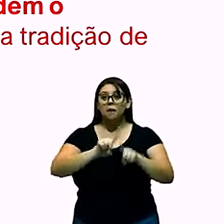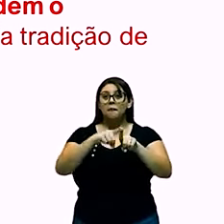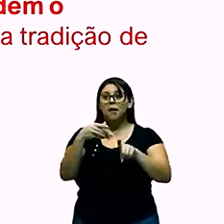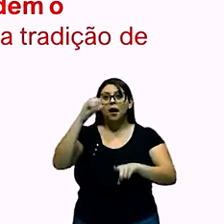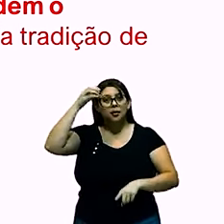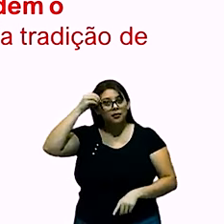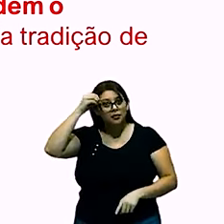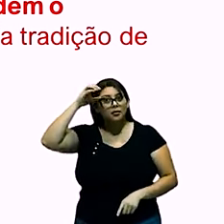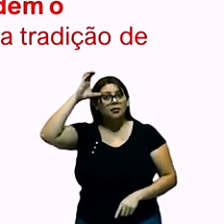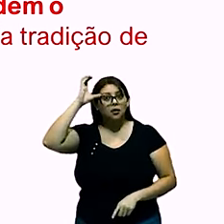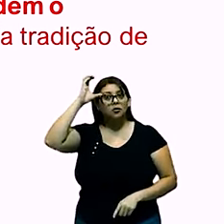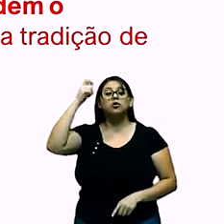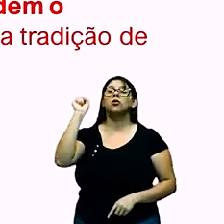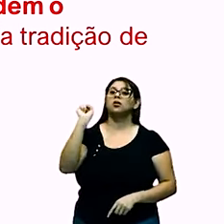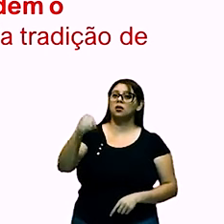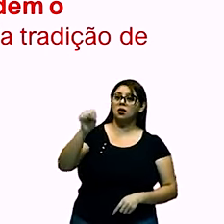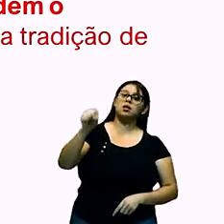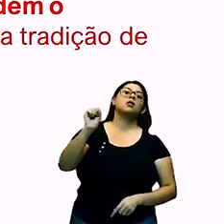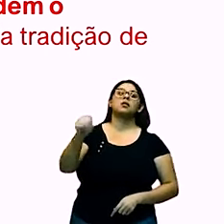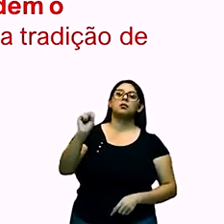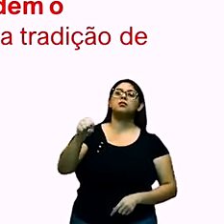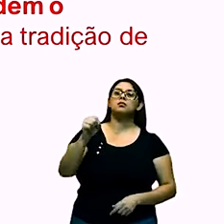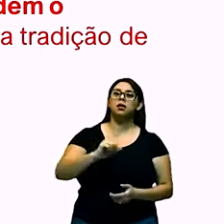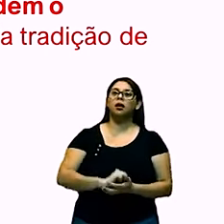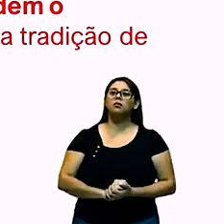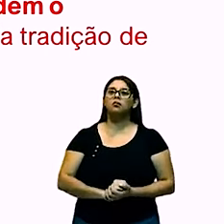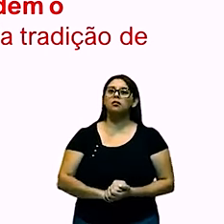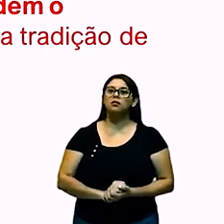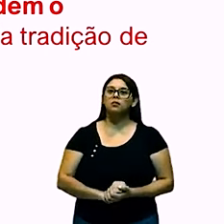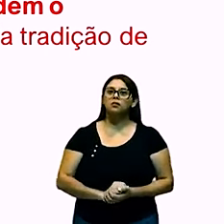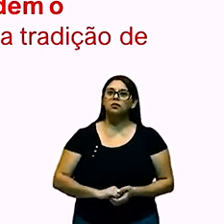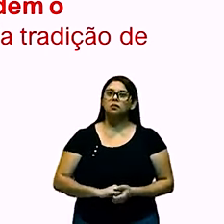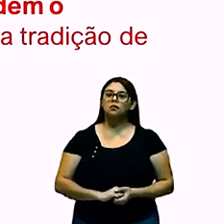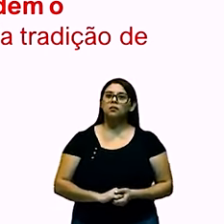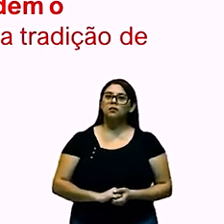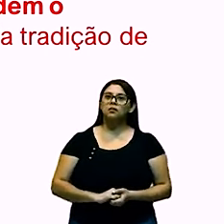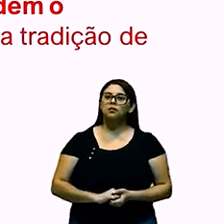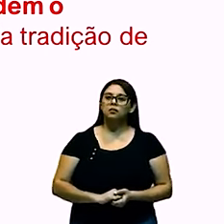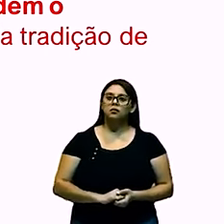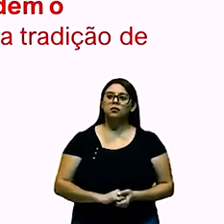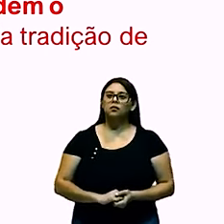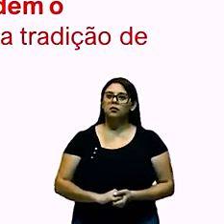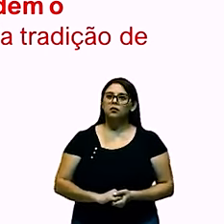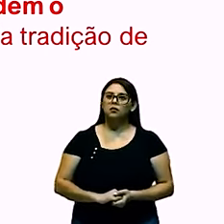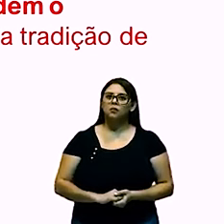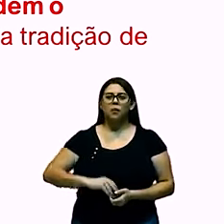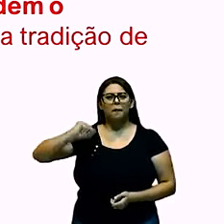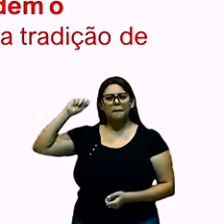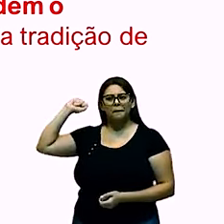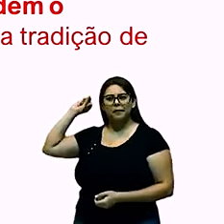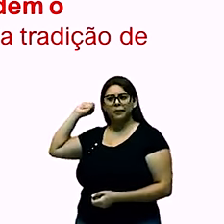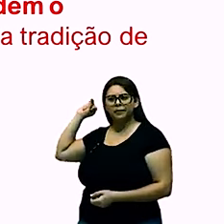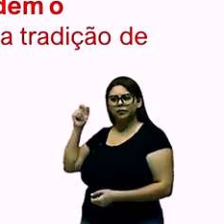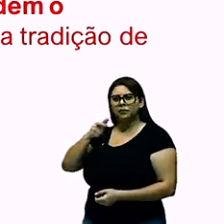no Belém, São Paulo, se tinha cálice comum na Santa Ceia, até que alguém cuspiu no copo, e aí o pastor falou: já estava com vontade